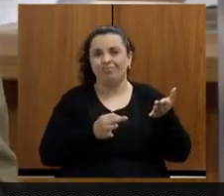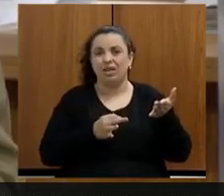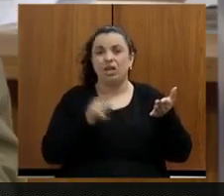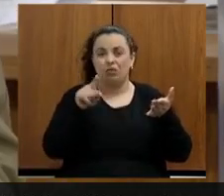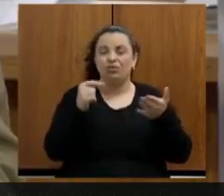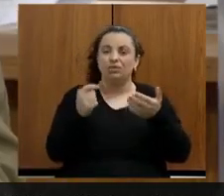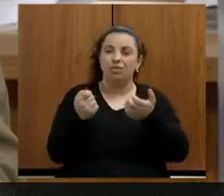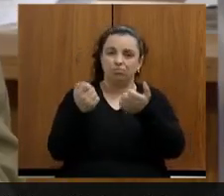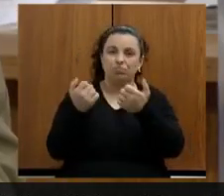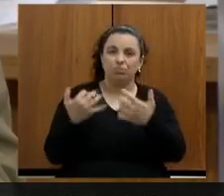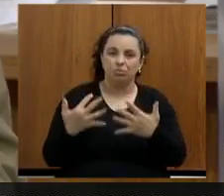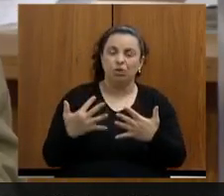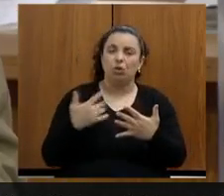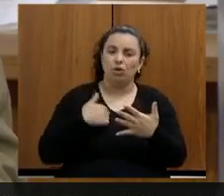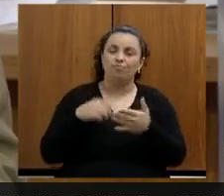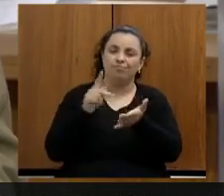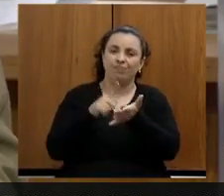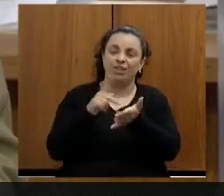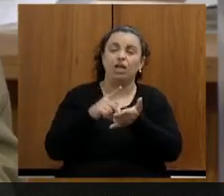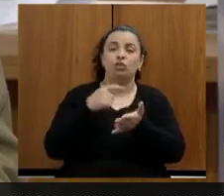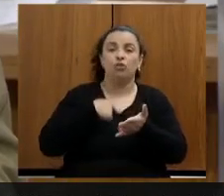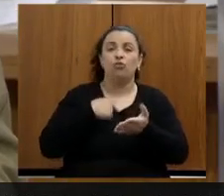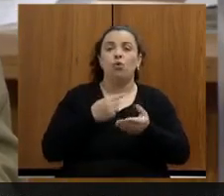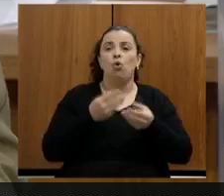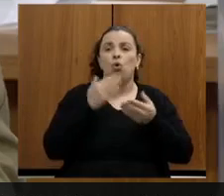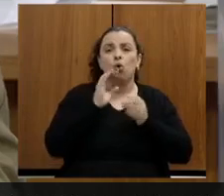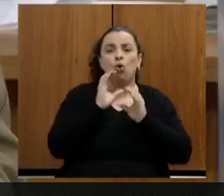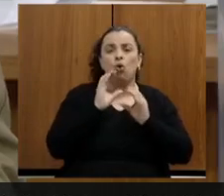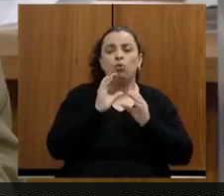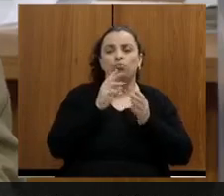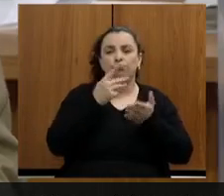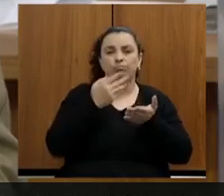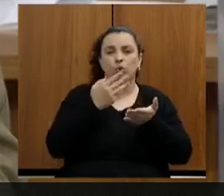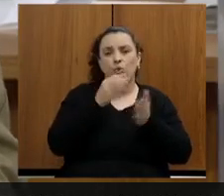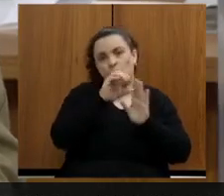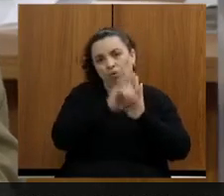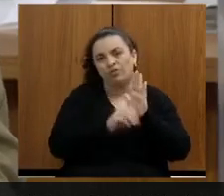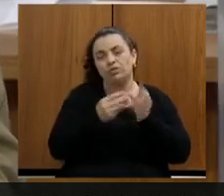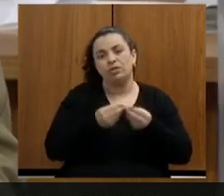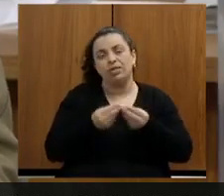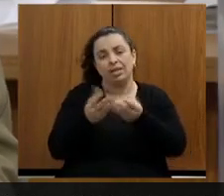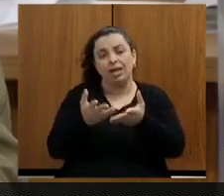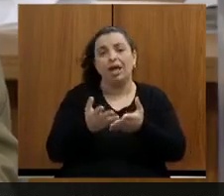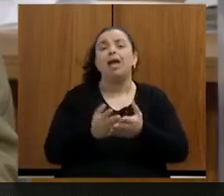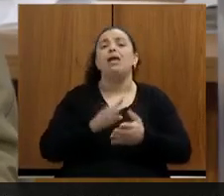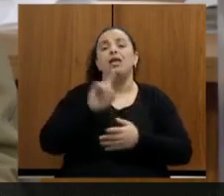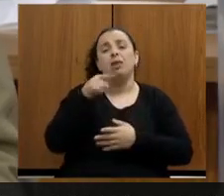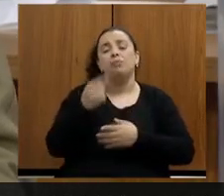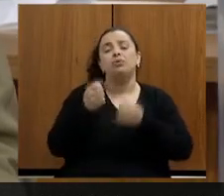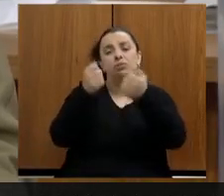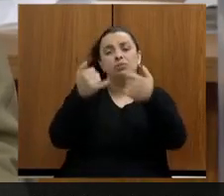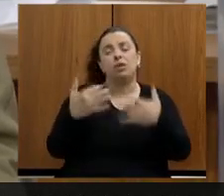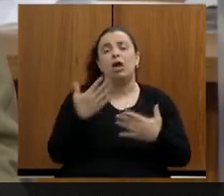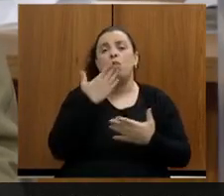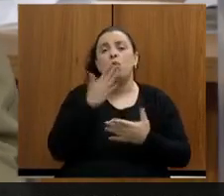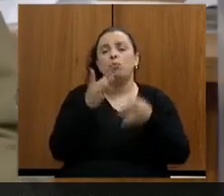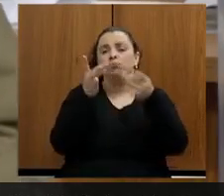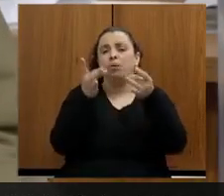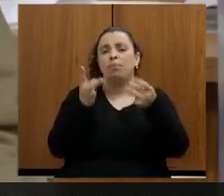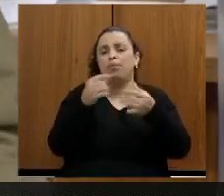nós é nós vamos Vou oficiar lá e vou e vou atuar e vou demonstrar para o senhor Quais as ações que nós estamos fazendo